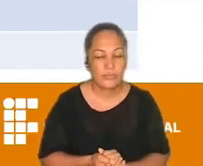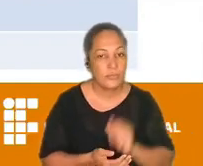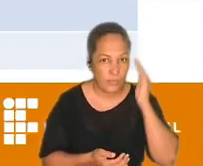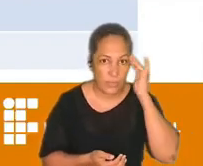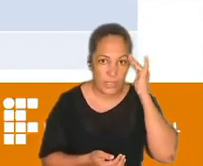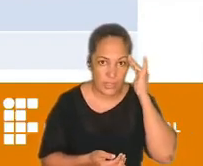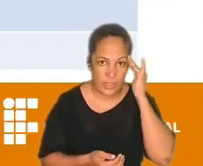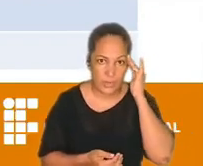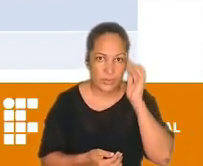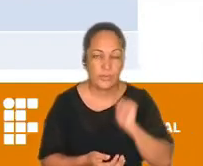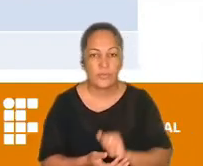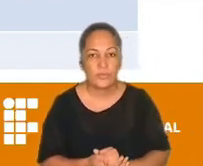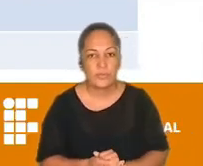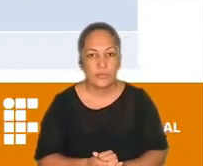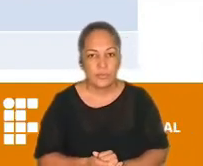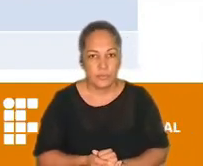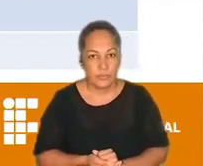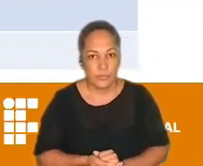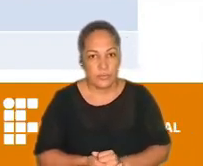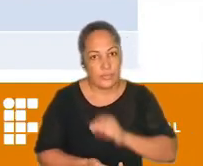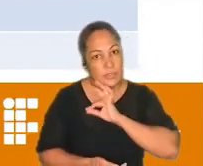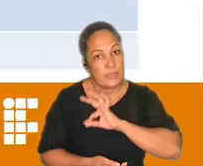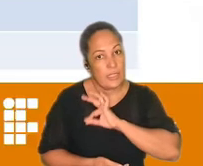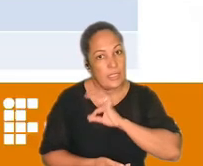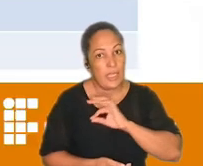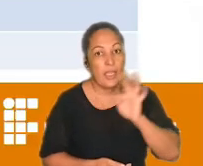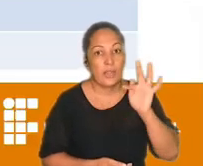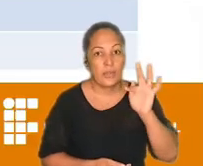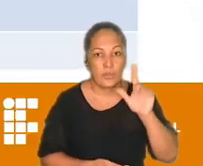lógica? Salário do tipo float, olha só.